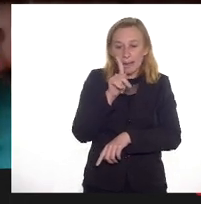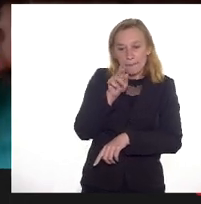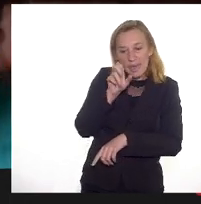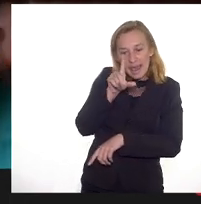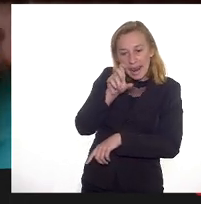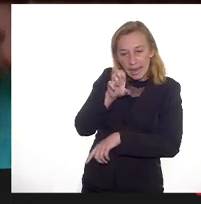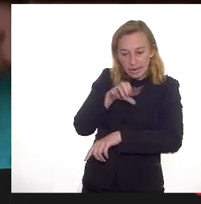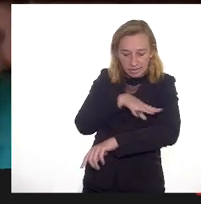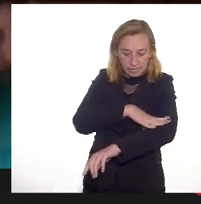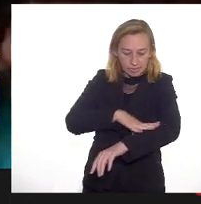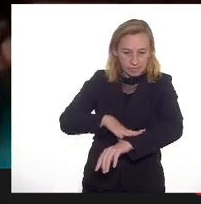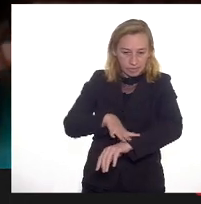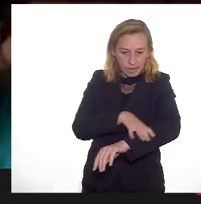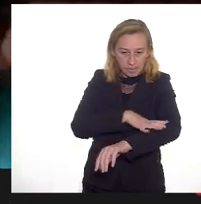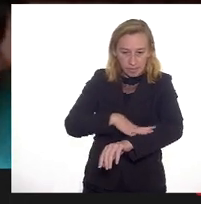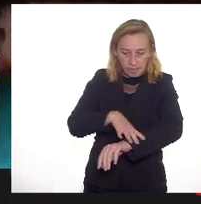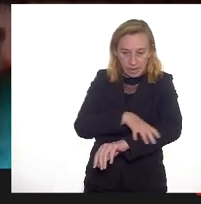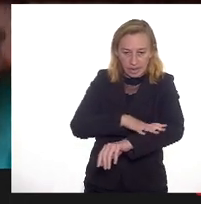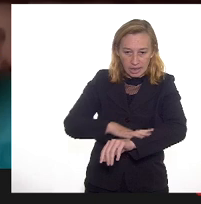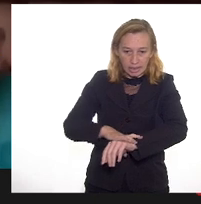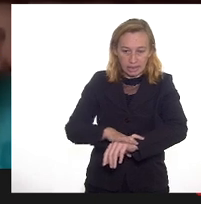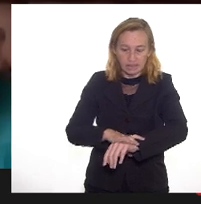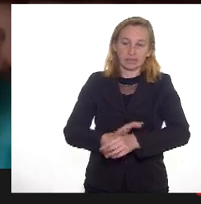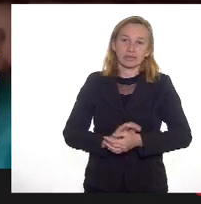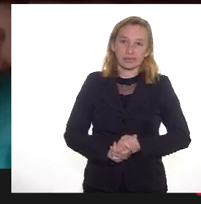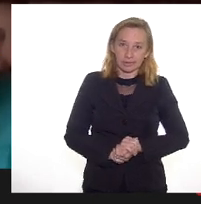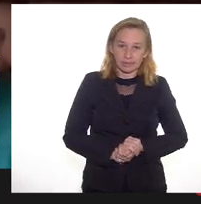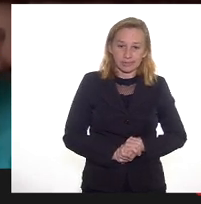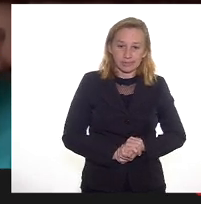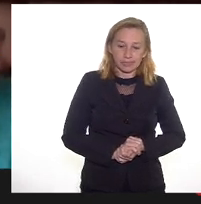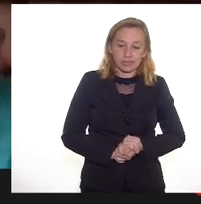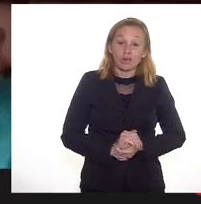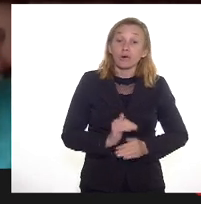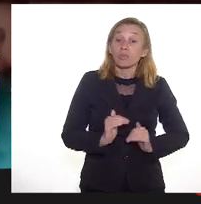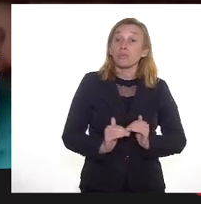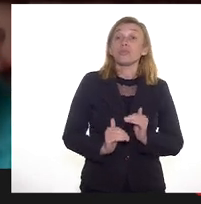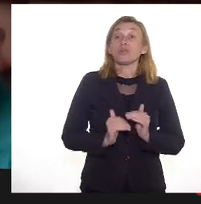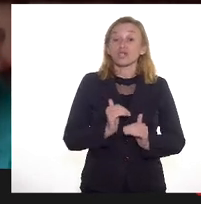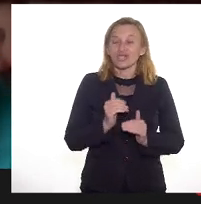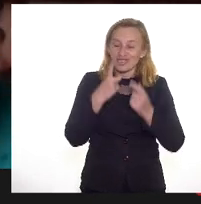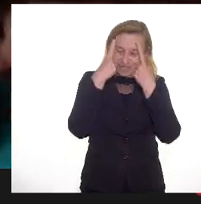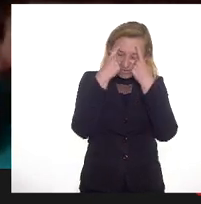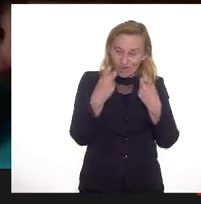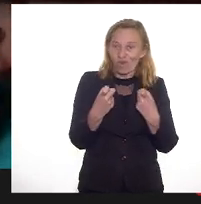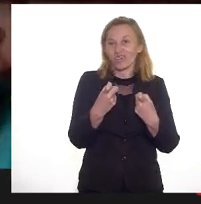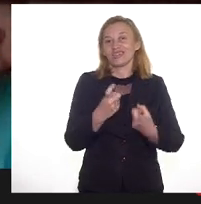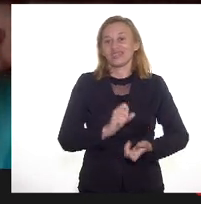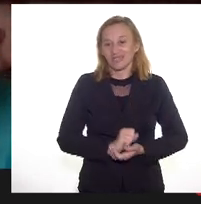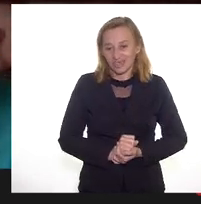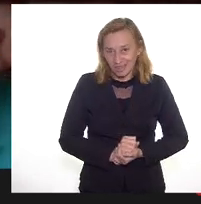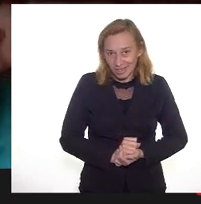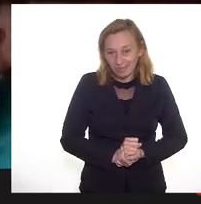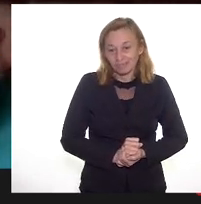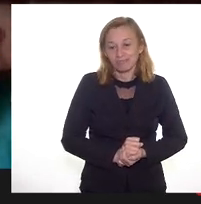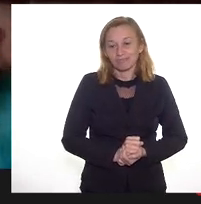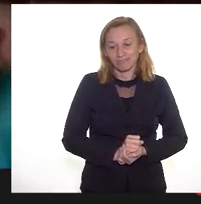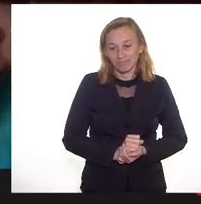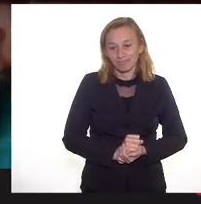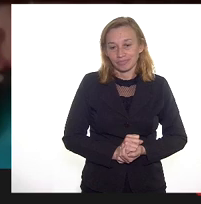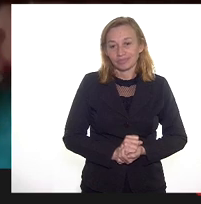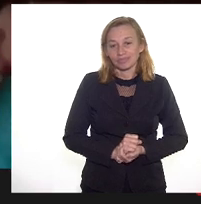pele é o elemento que suscita processos violentos, reiterados,